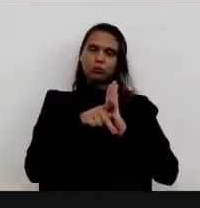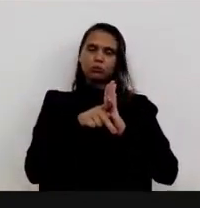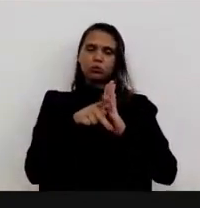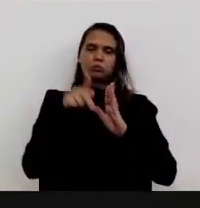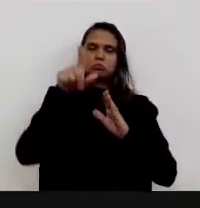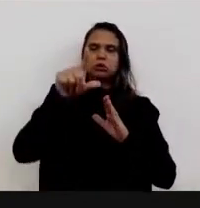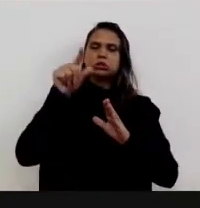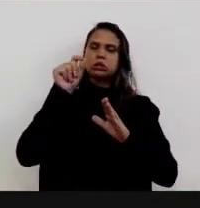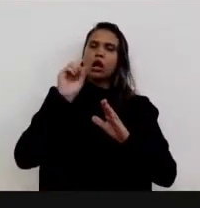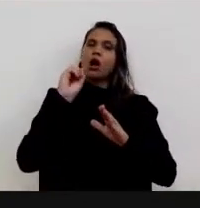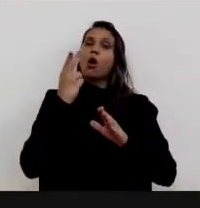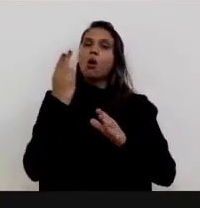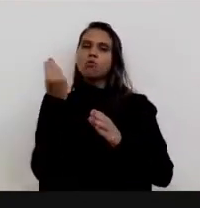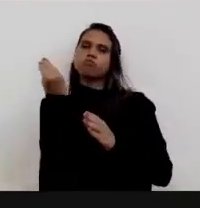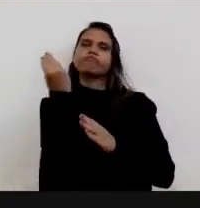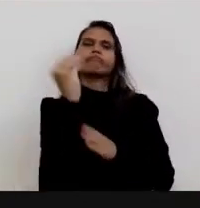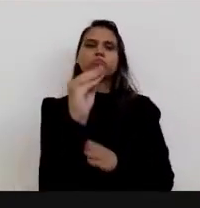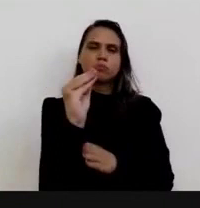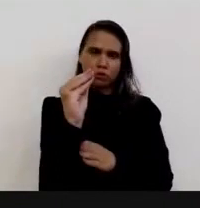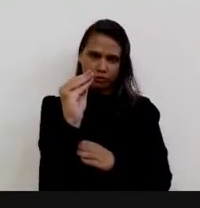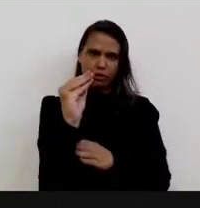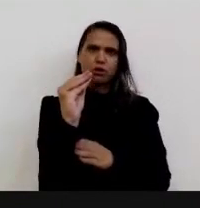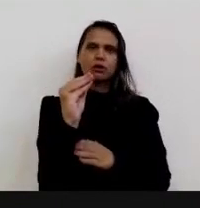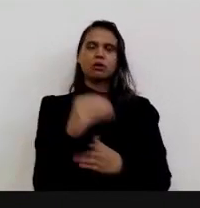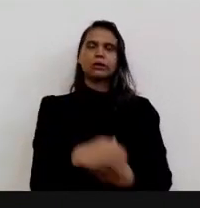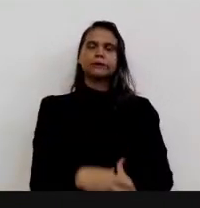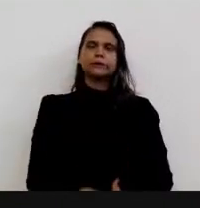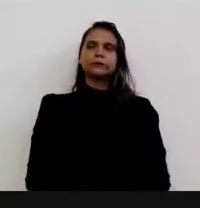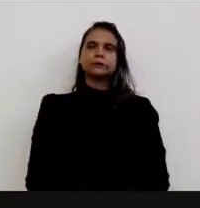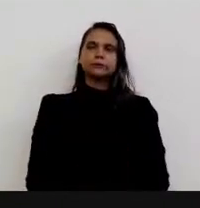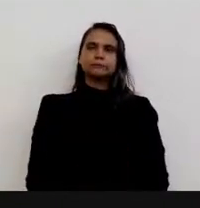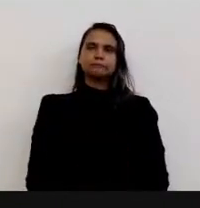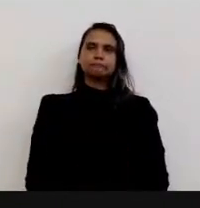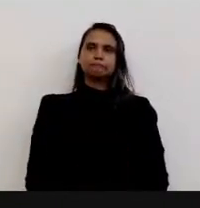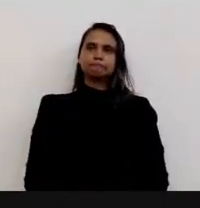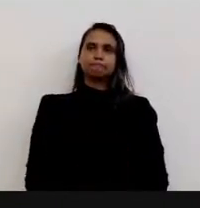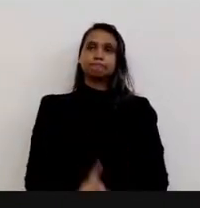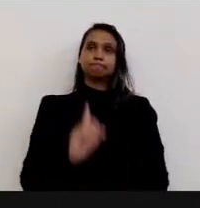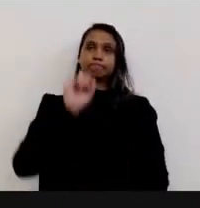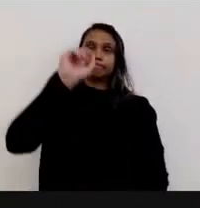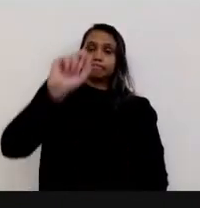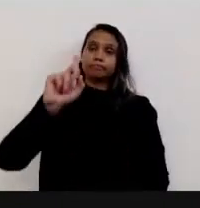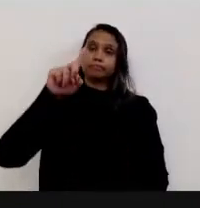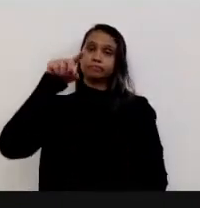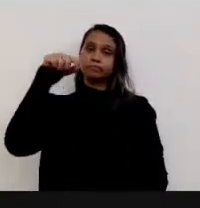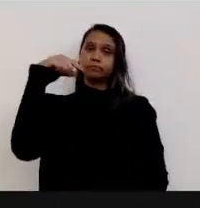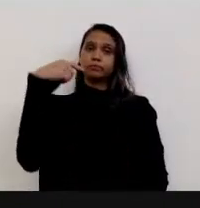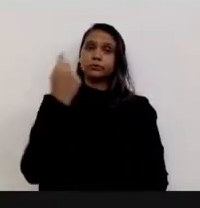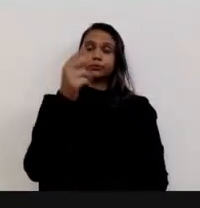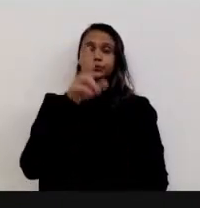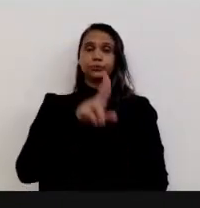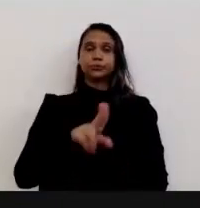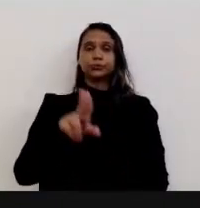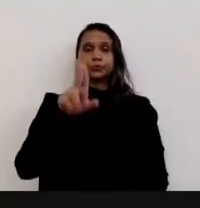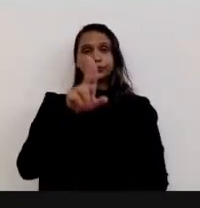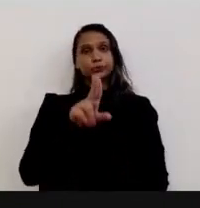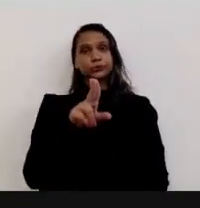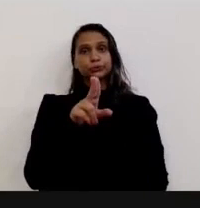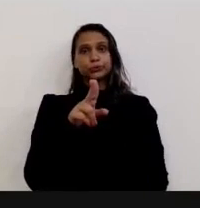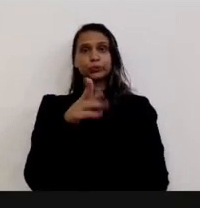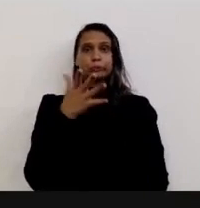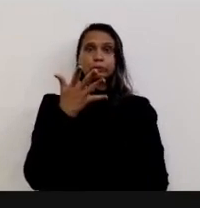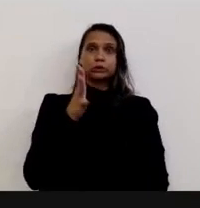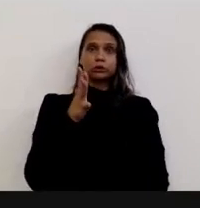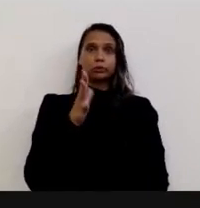acrescentando variáveis, né? E depois a gente usou um ponto de corte e transformou nessa regressão